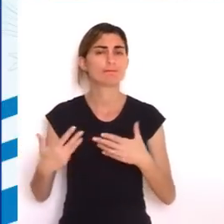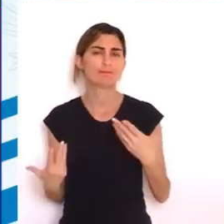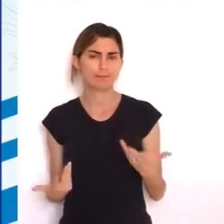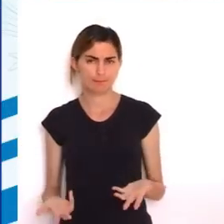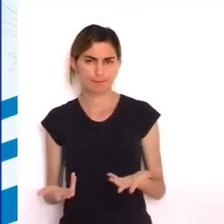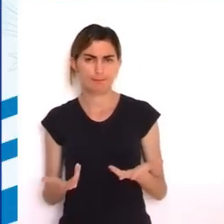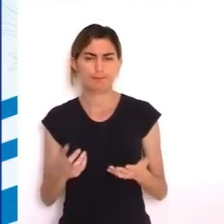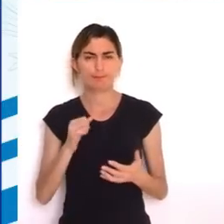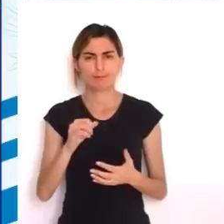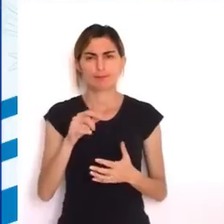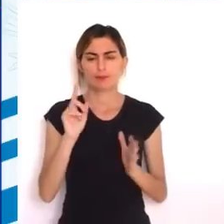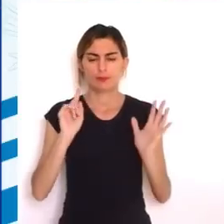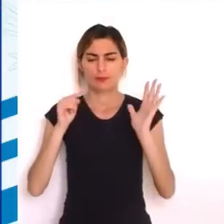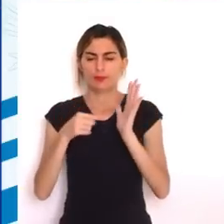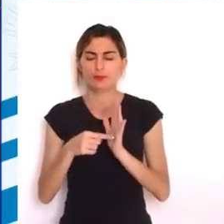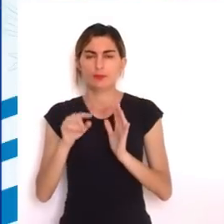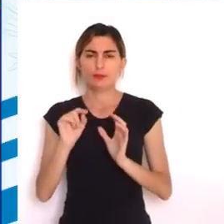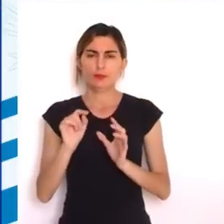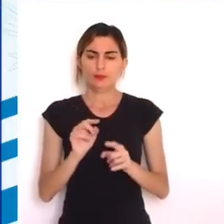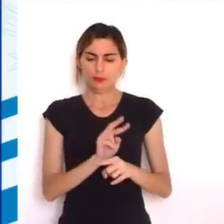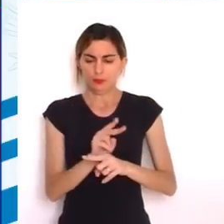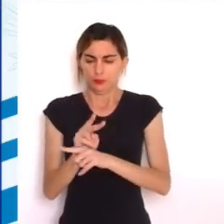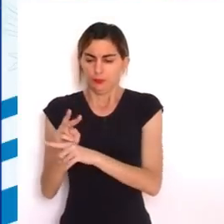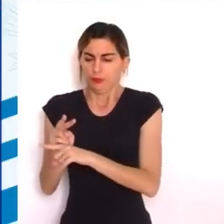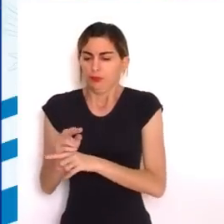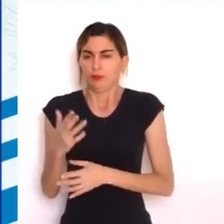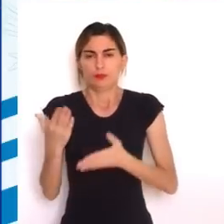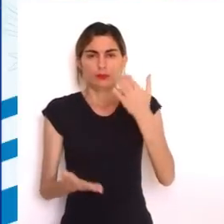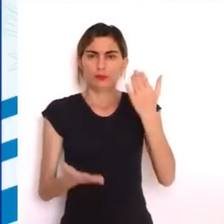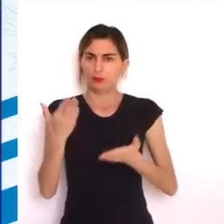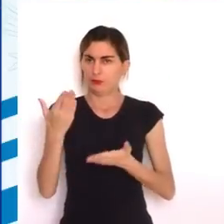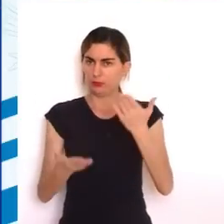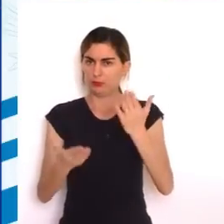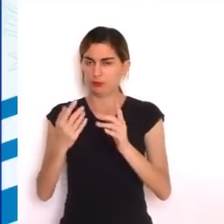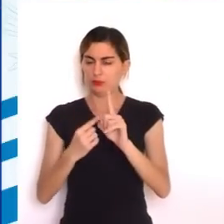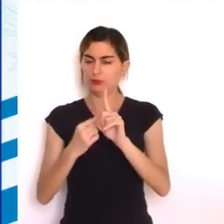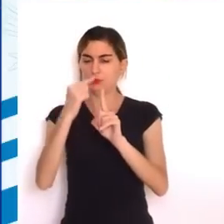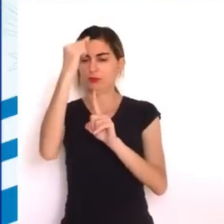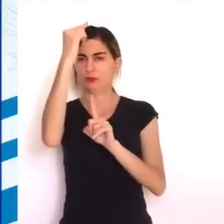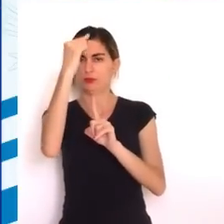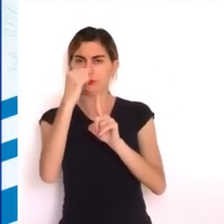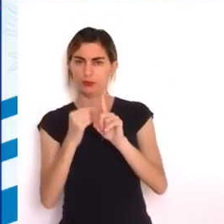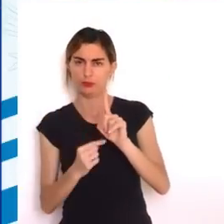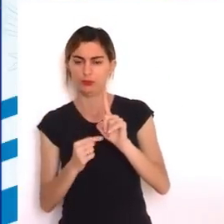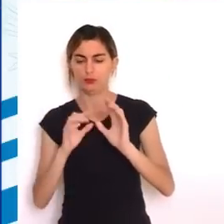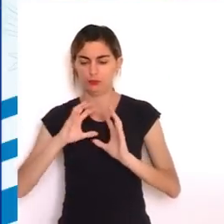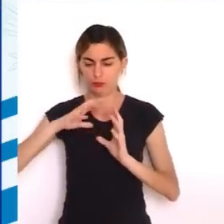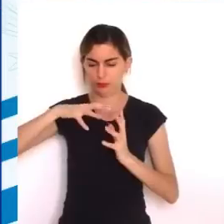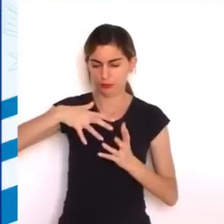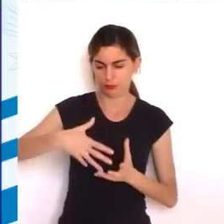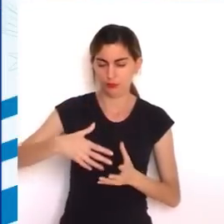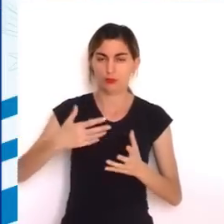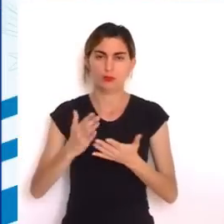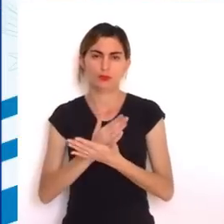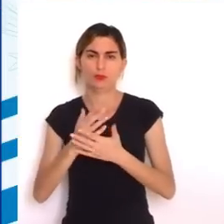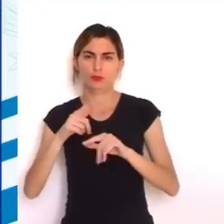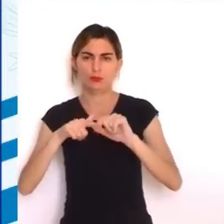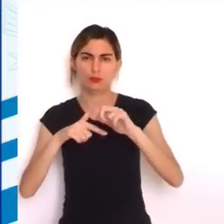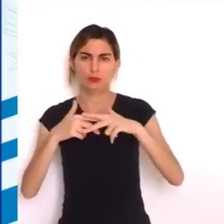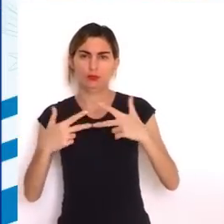na Terra, né? E seu objetivo é manter o equilíbrio da temperatura na Terra.